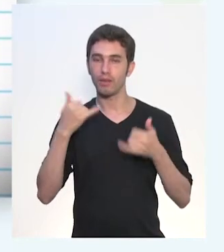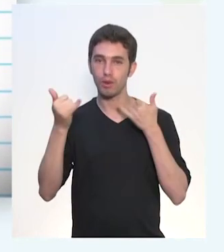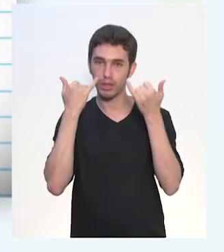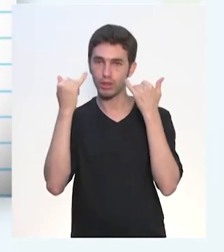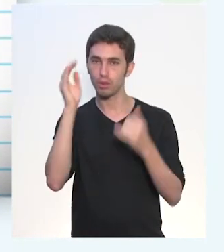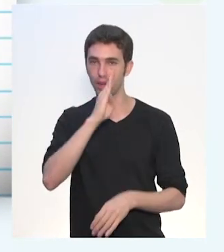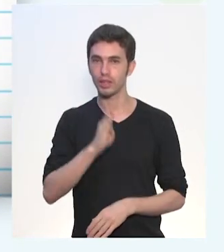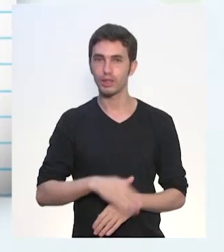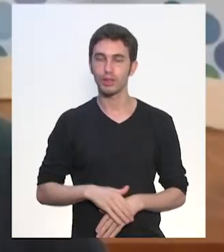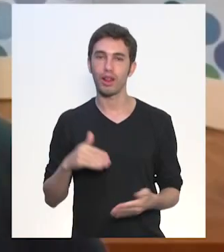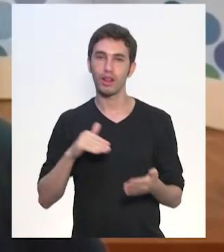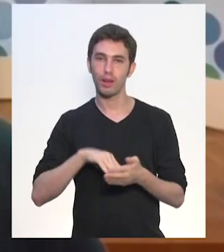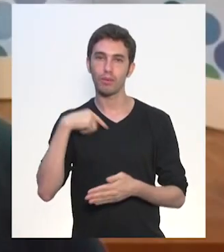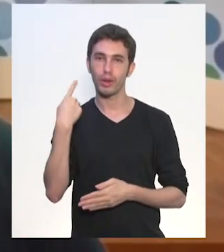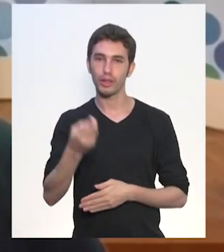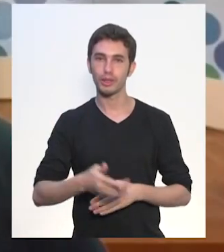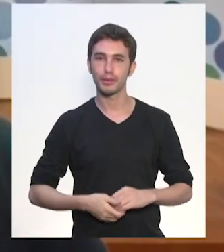próxima!